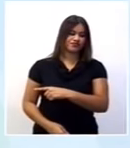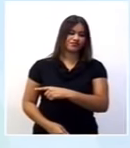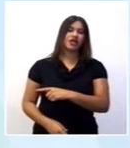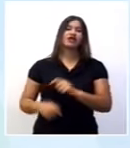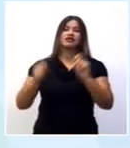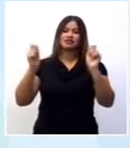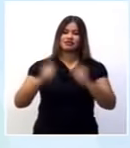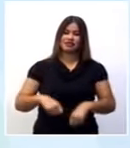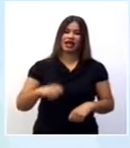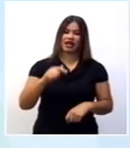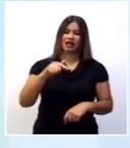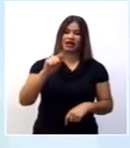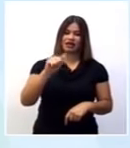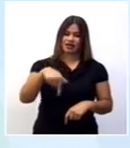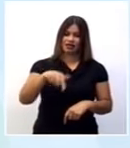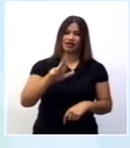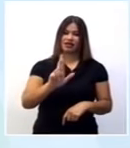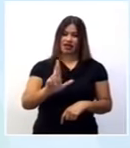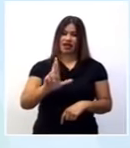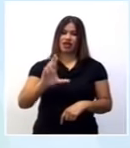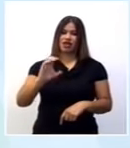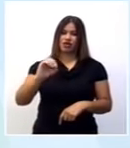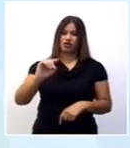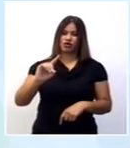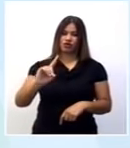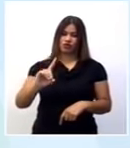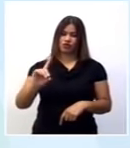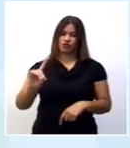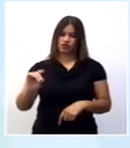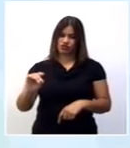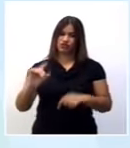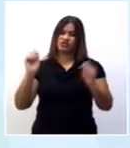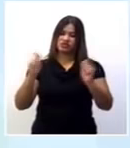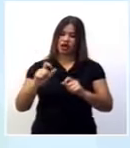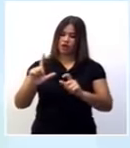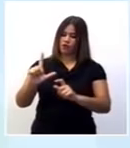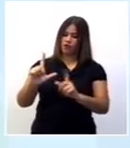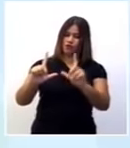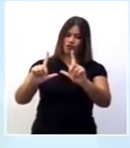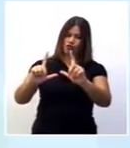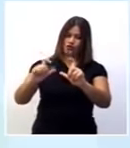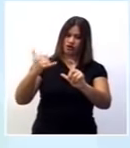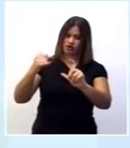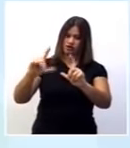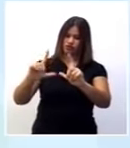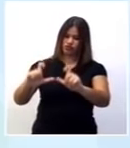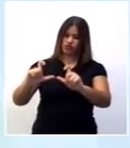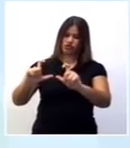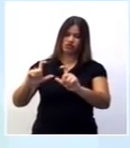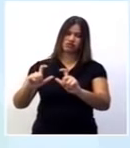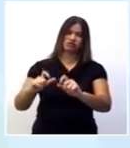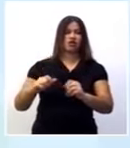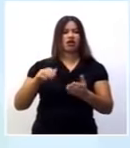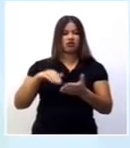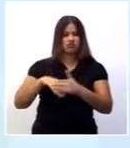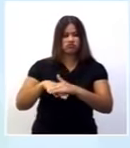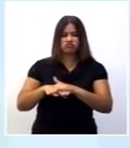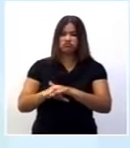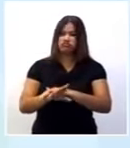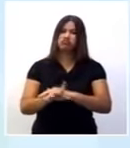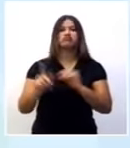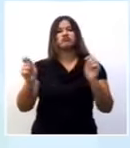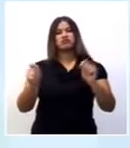tanto as regras quanto uma trilha que a gente já fez que possa ser impressa. Caso não tenha como, vocês apenas